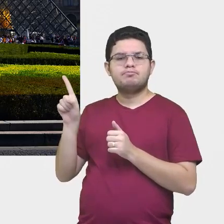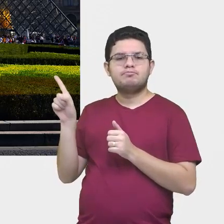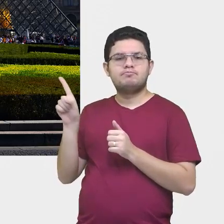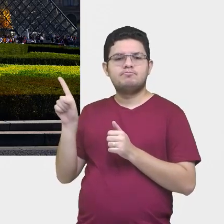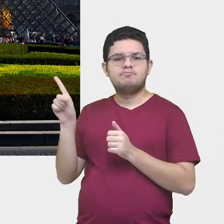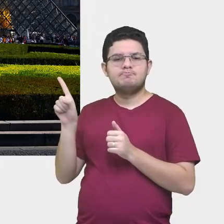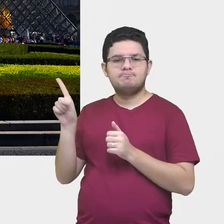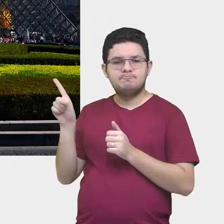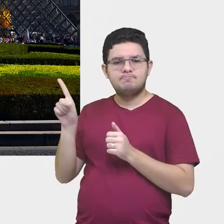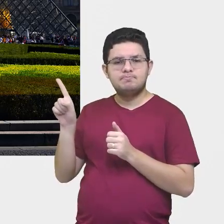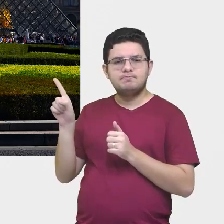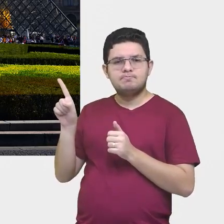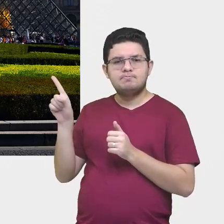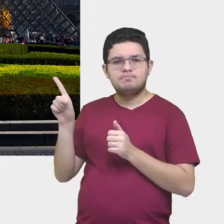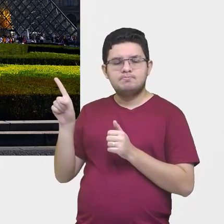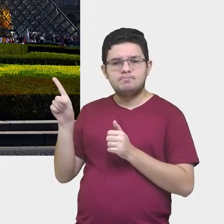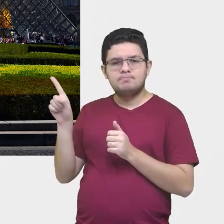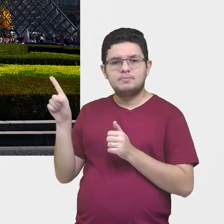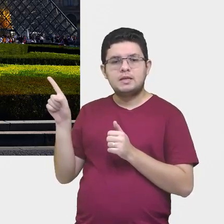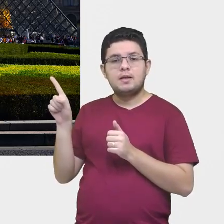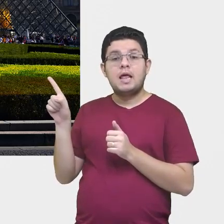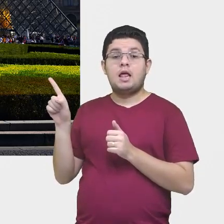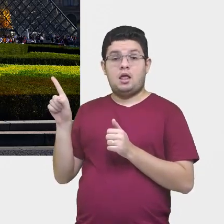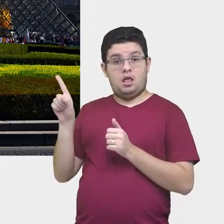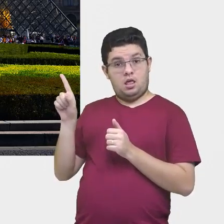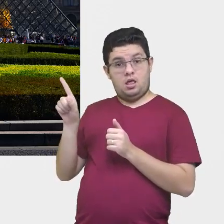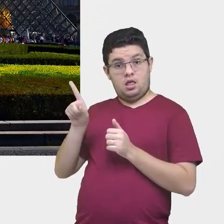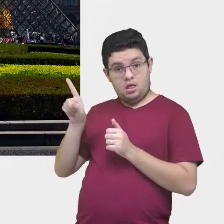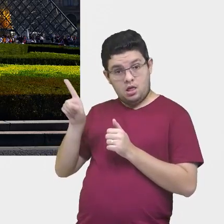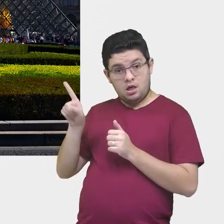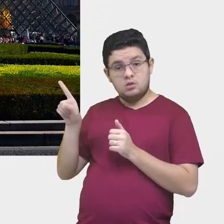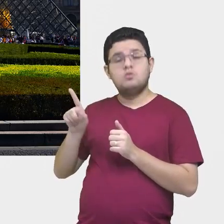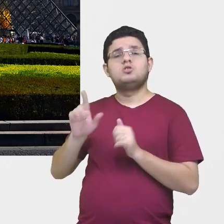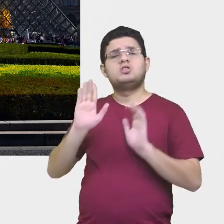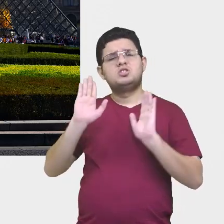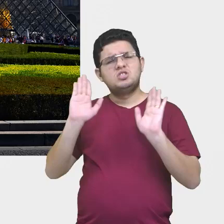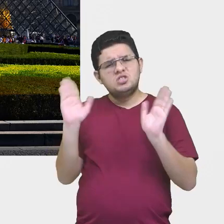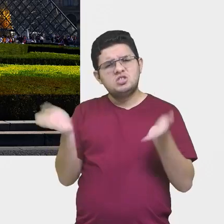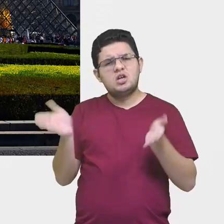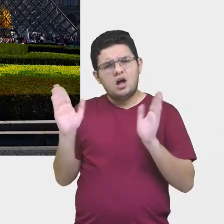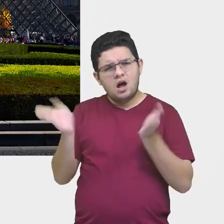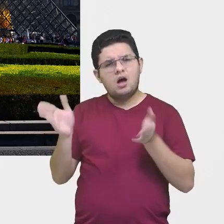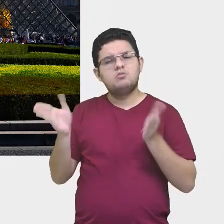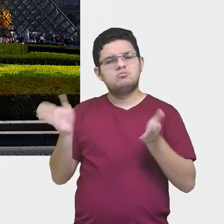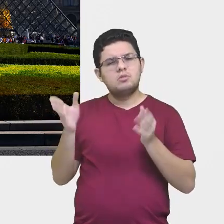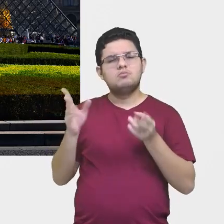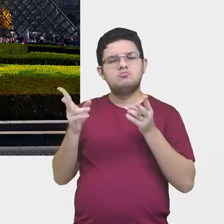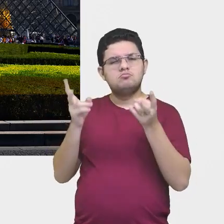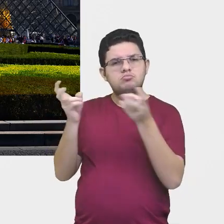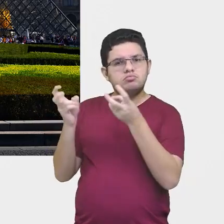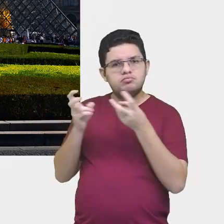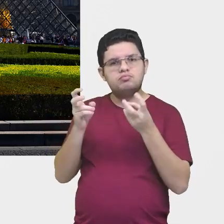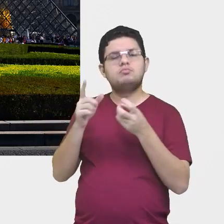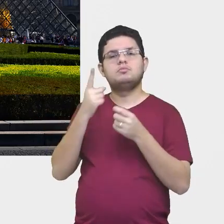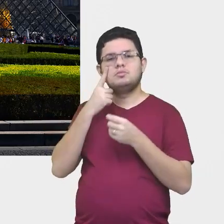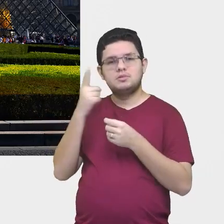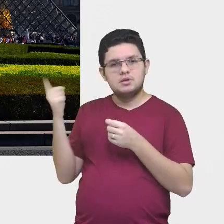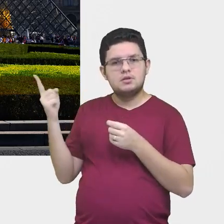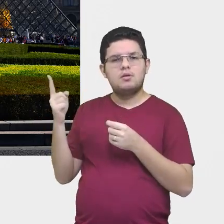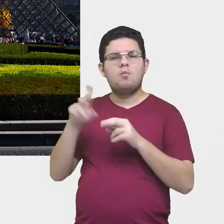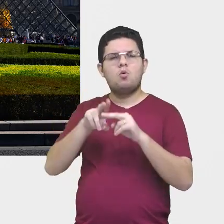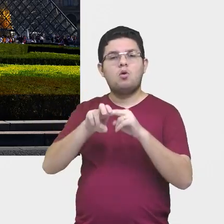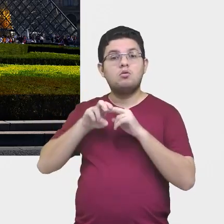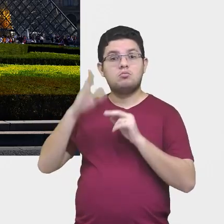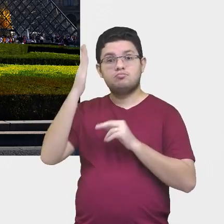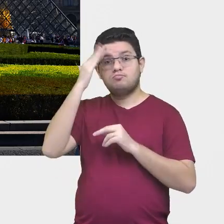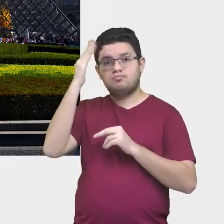Na França. E com certeza vocês já ouviram falar desse museu, porque ele é muito famoso, né? Normalmente ele é